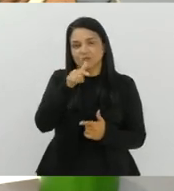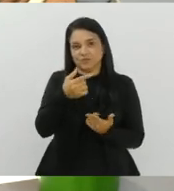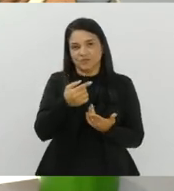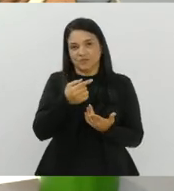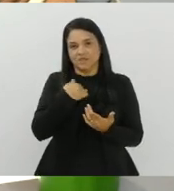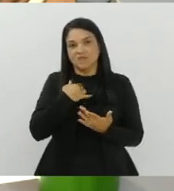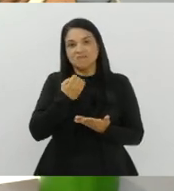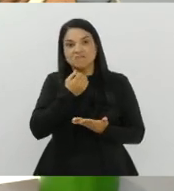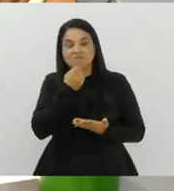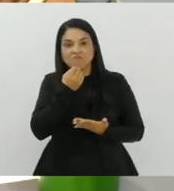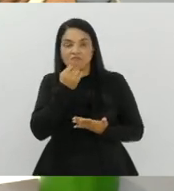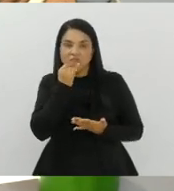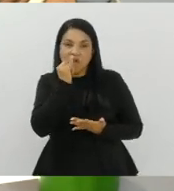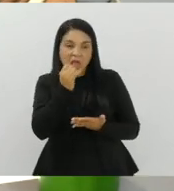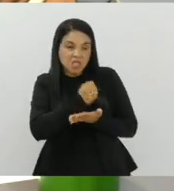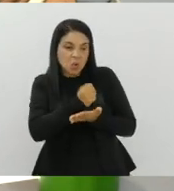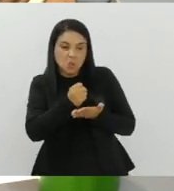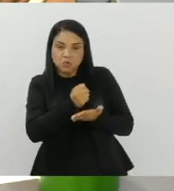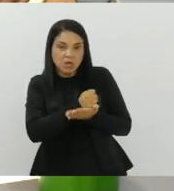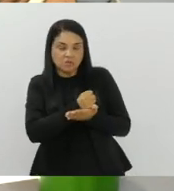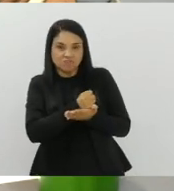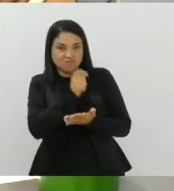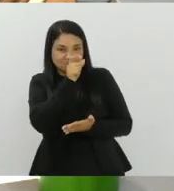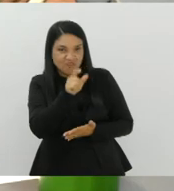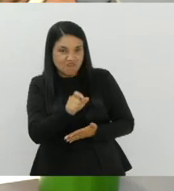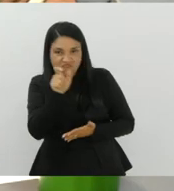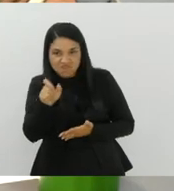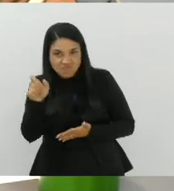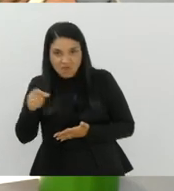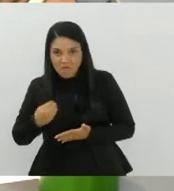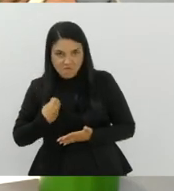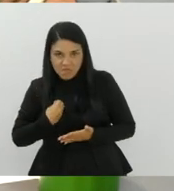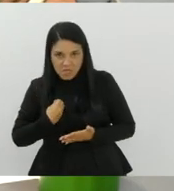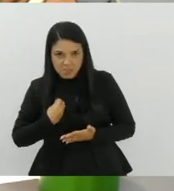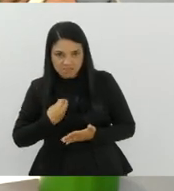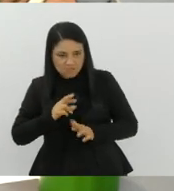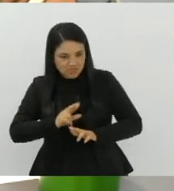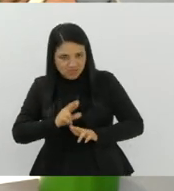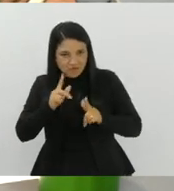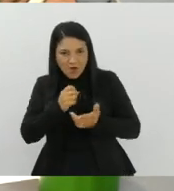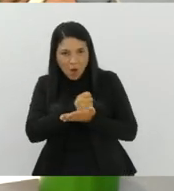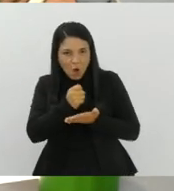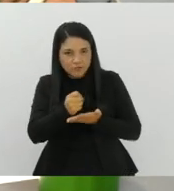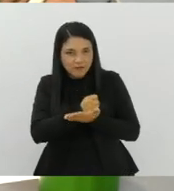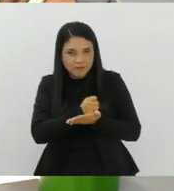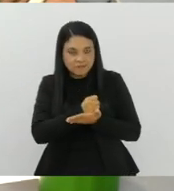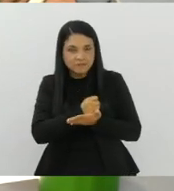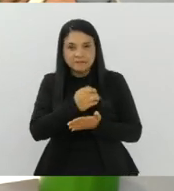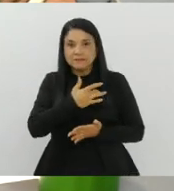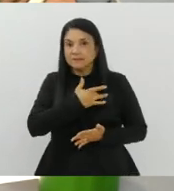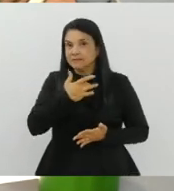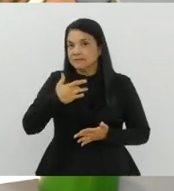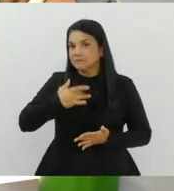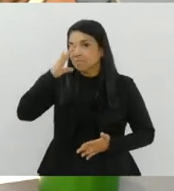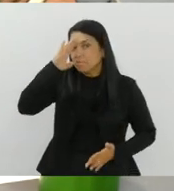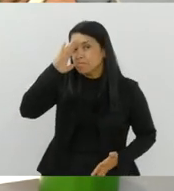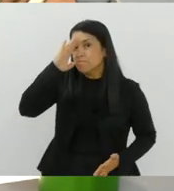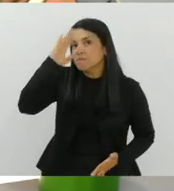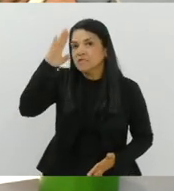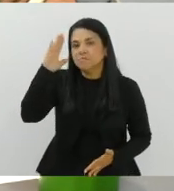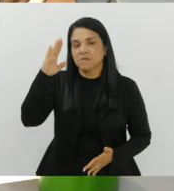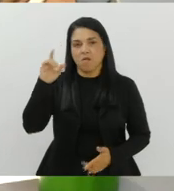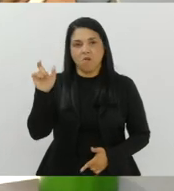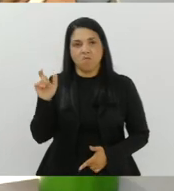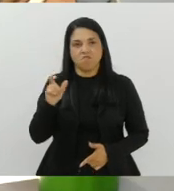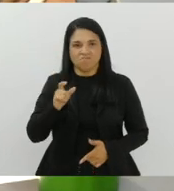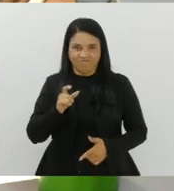contrato. Vidas não são contratos. A saúde está acima de qualquer carteirinha